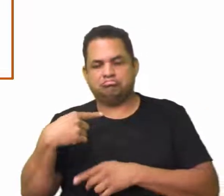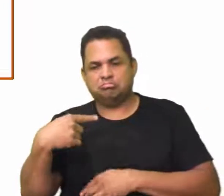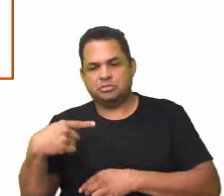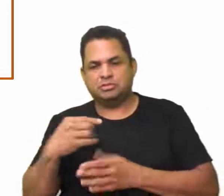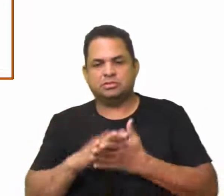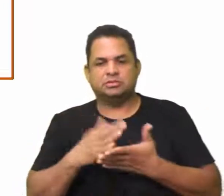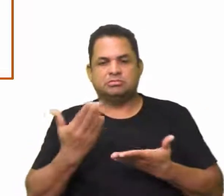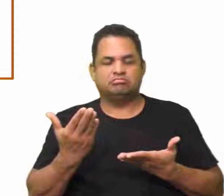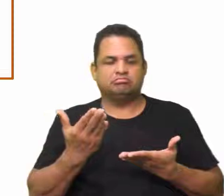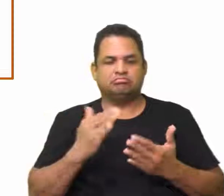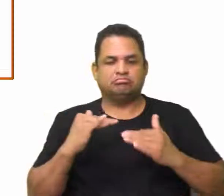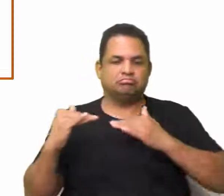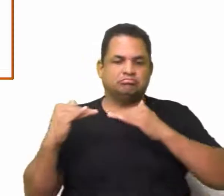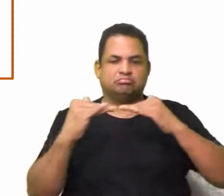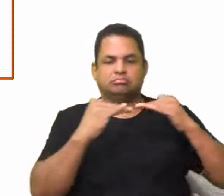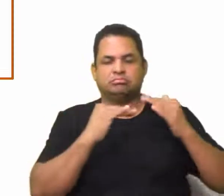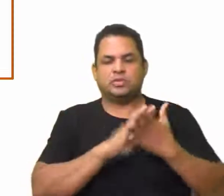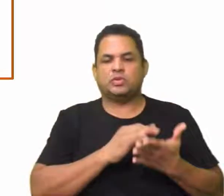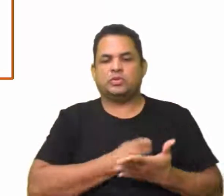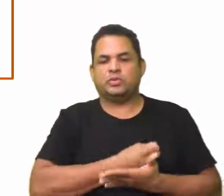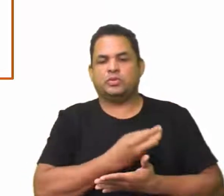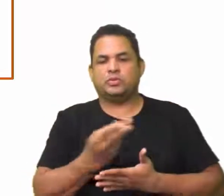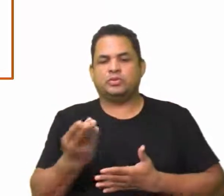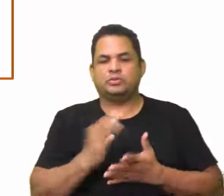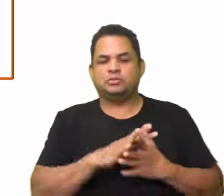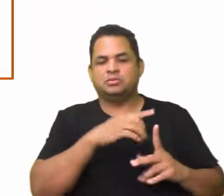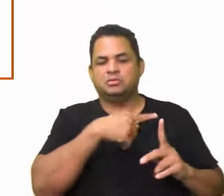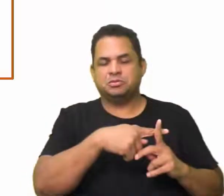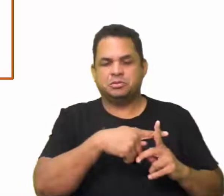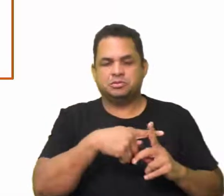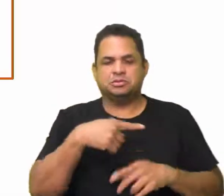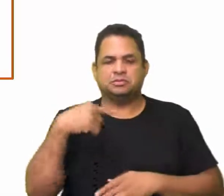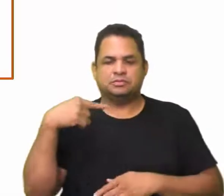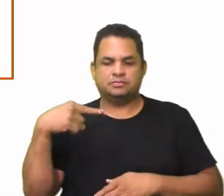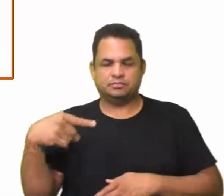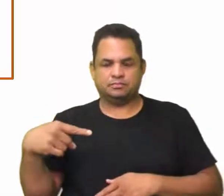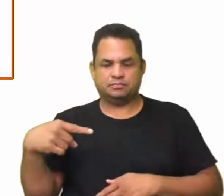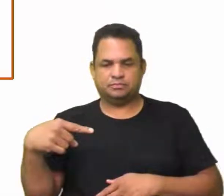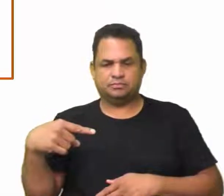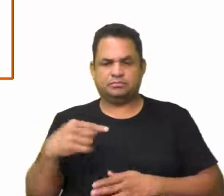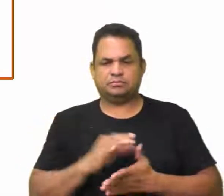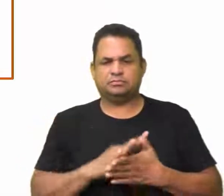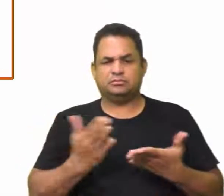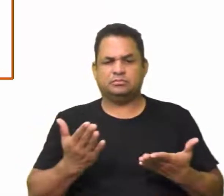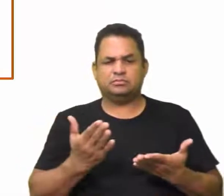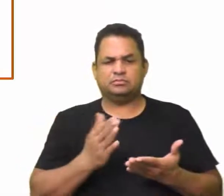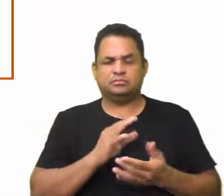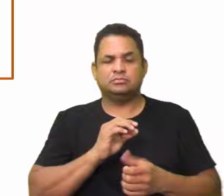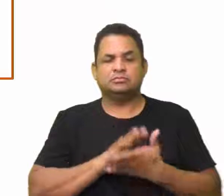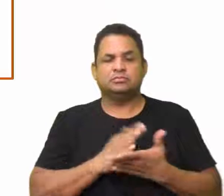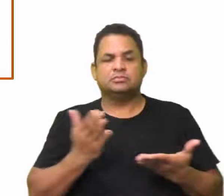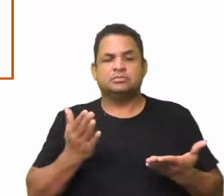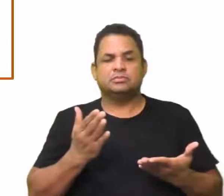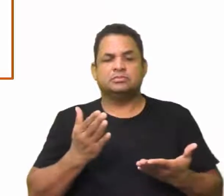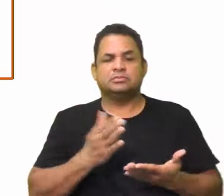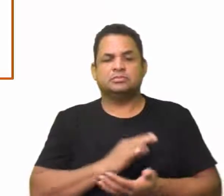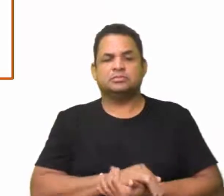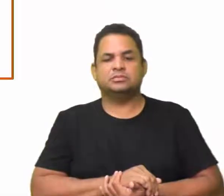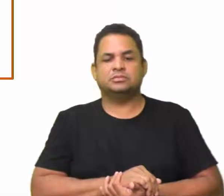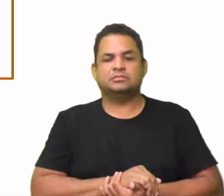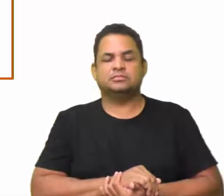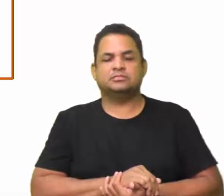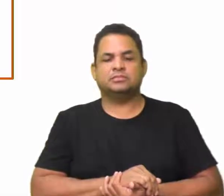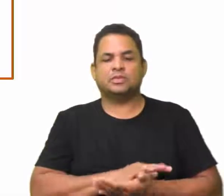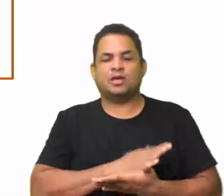mais equiparado a quantidade de carga positiva e carga negativa. Então, ele passa